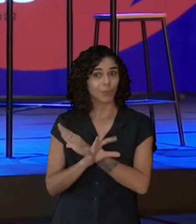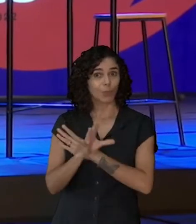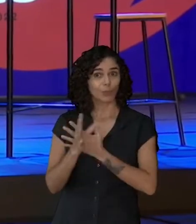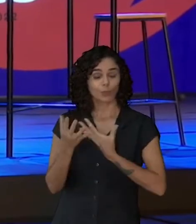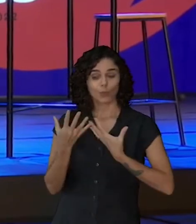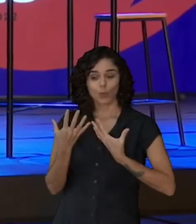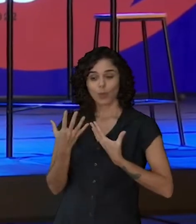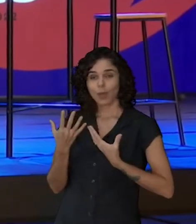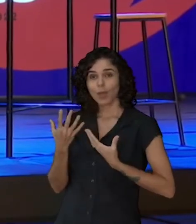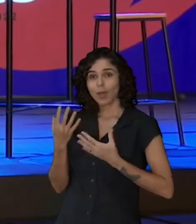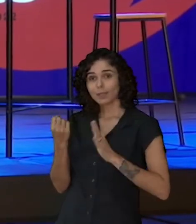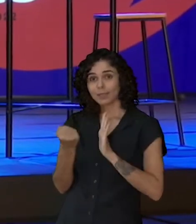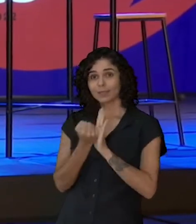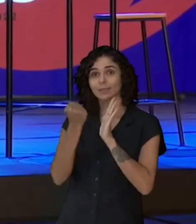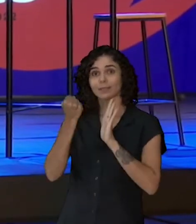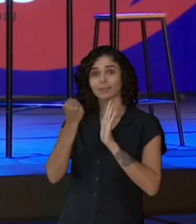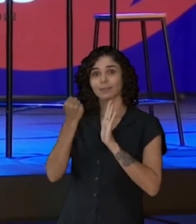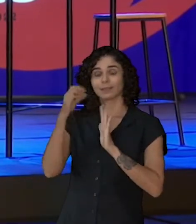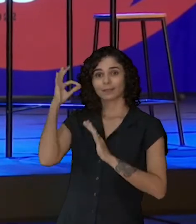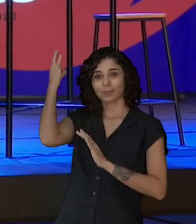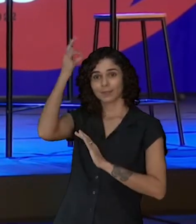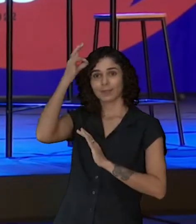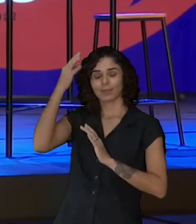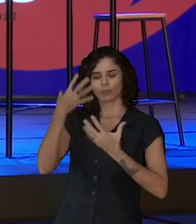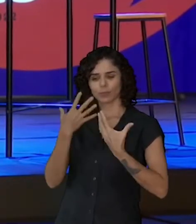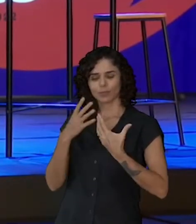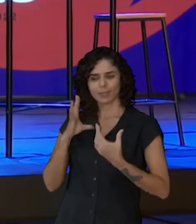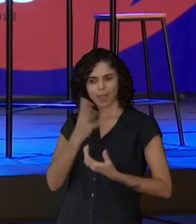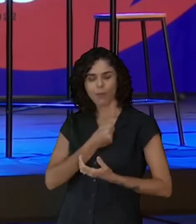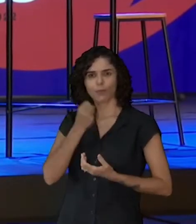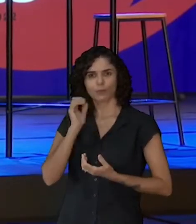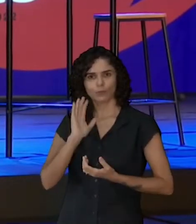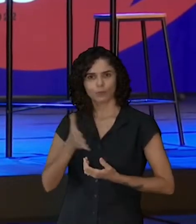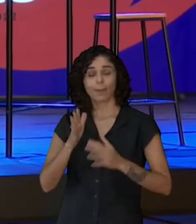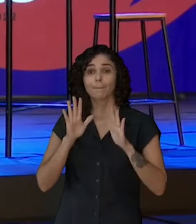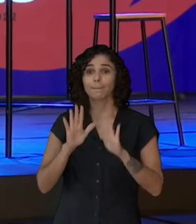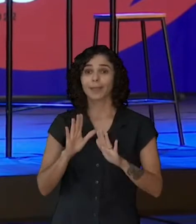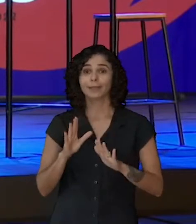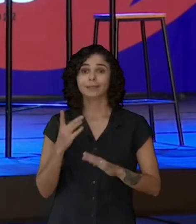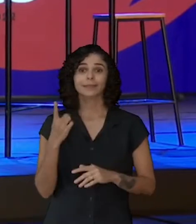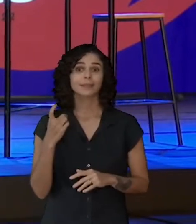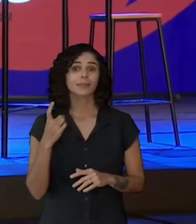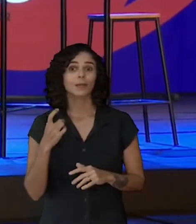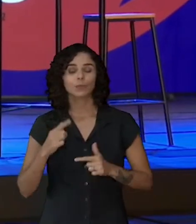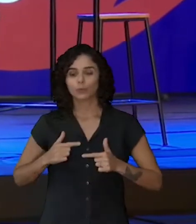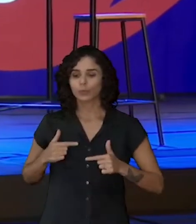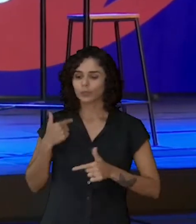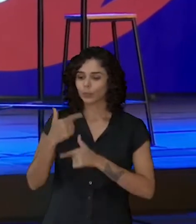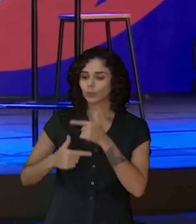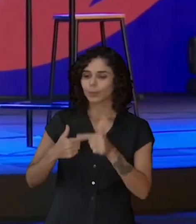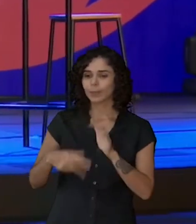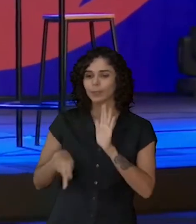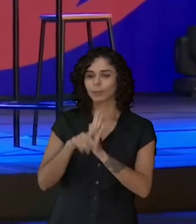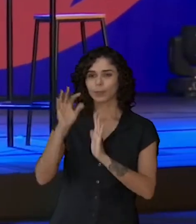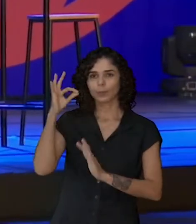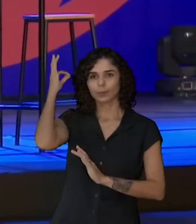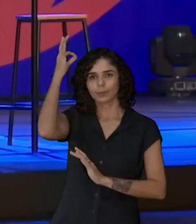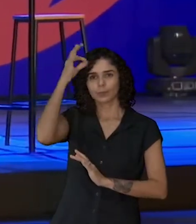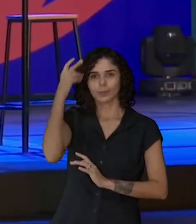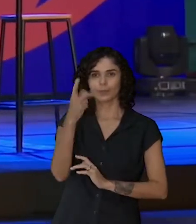receberam o selo do Espírito, mas essa foi a única ação do Espírito na sua vida, porque você nunca ouviu a voz